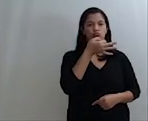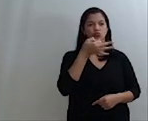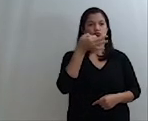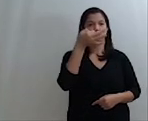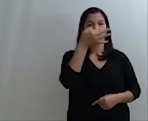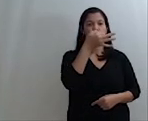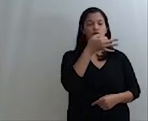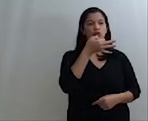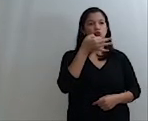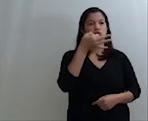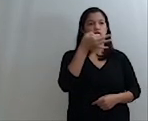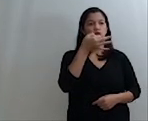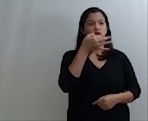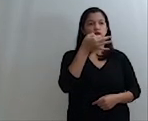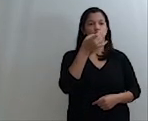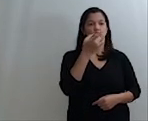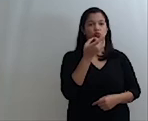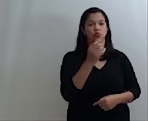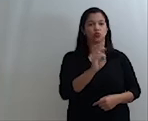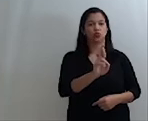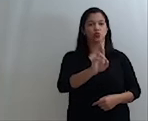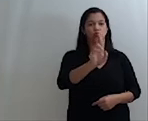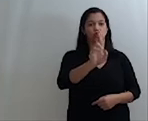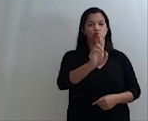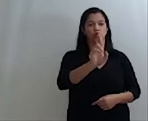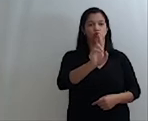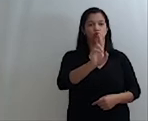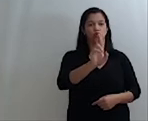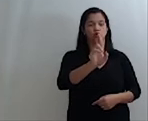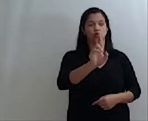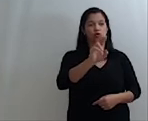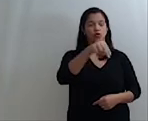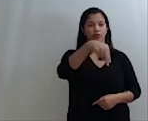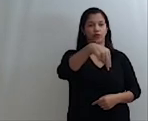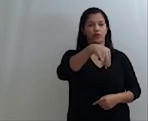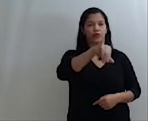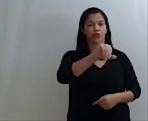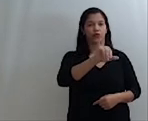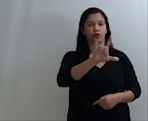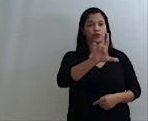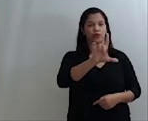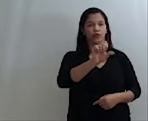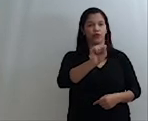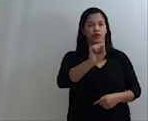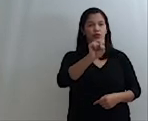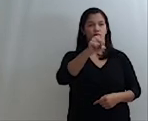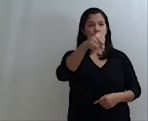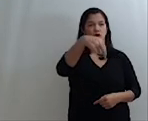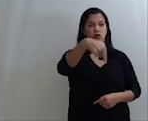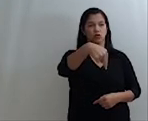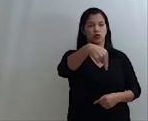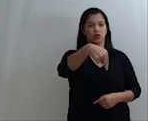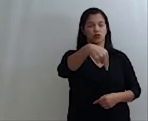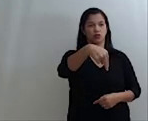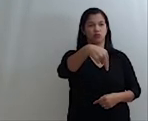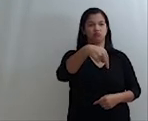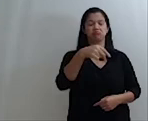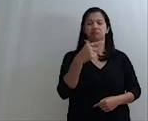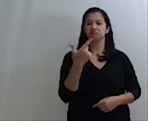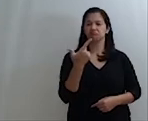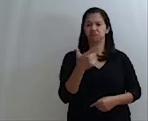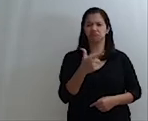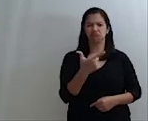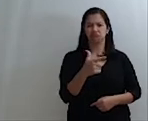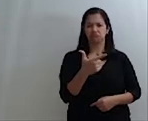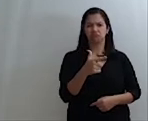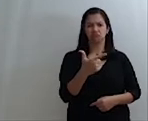Senor Dr Nilson Naves senhor presidente não há não há nenhuma